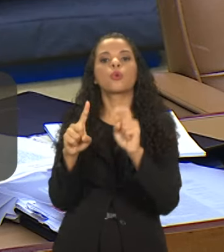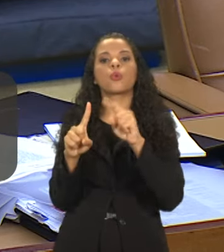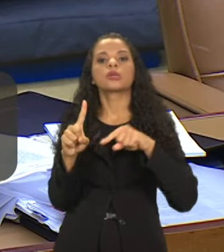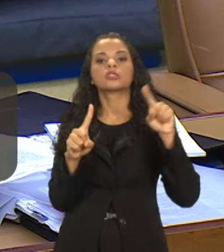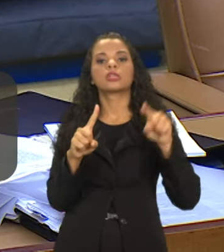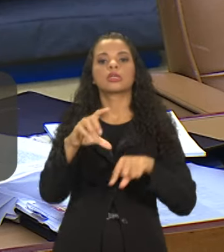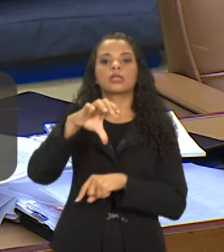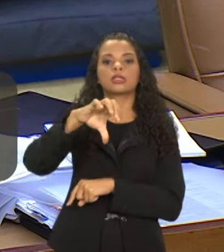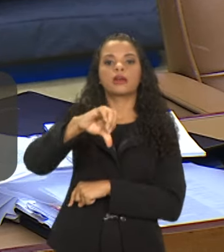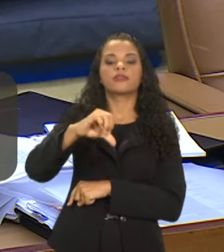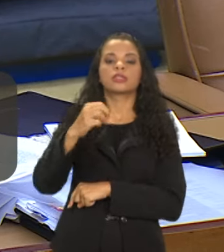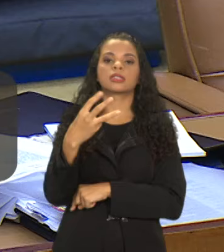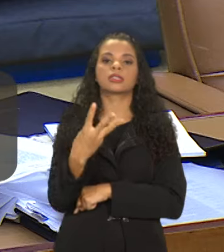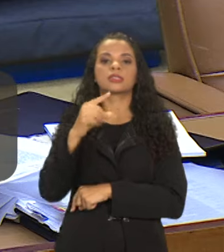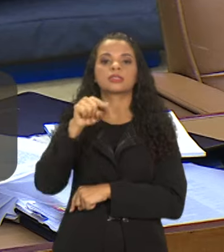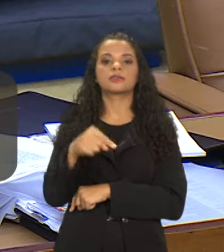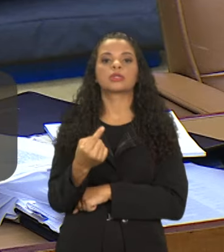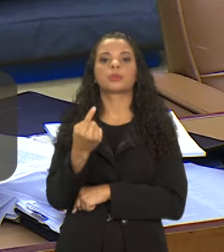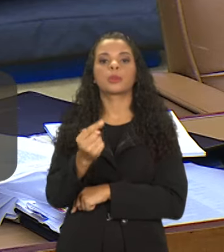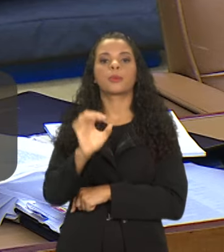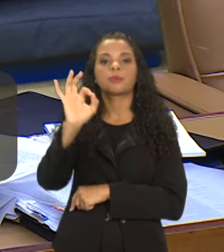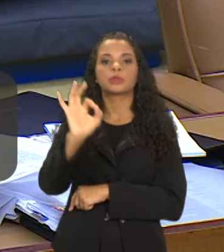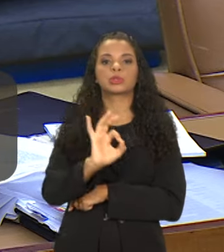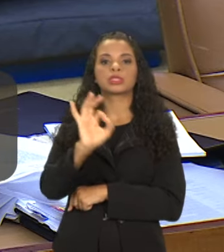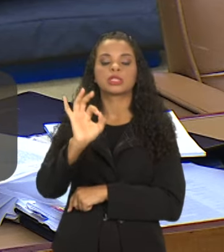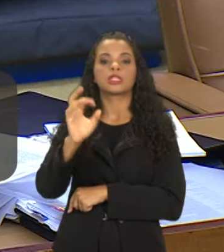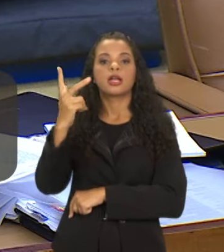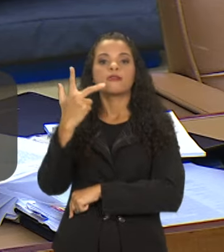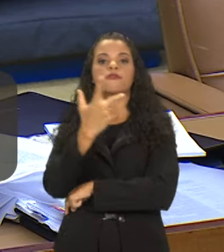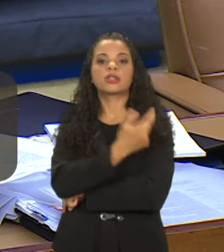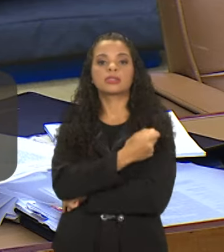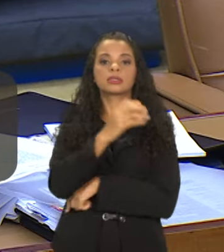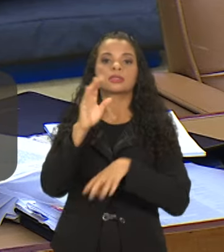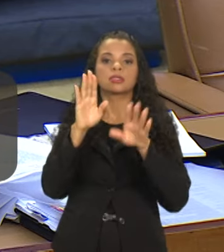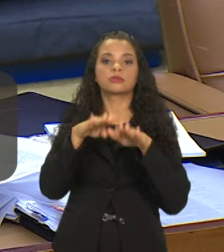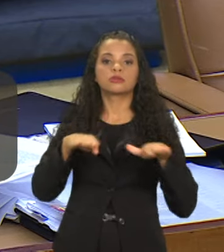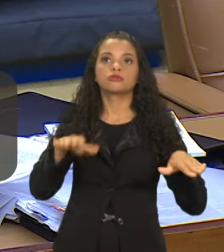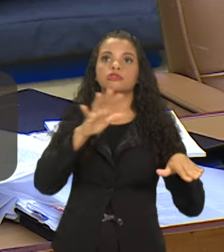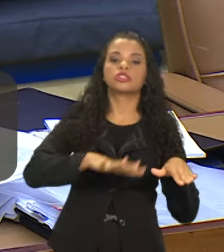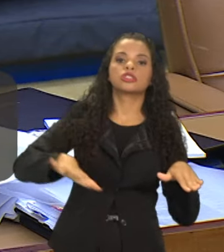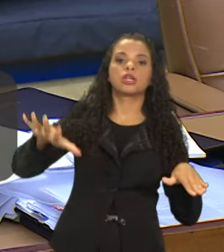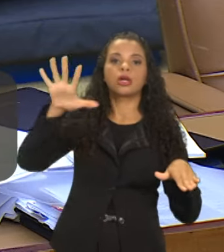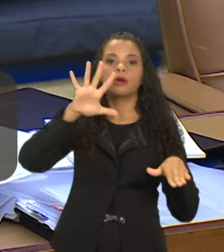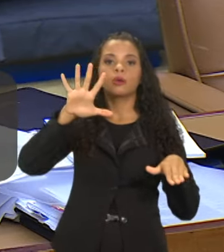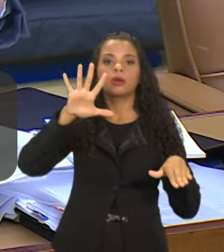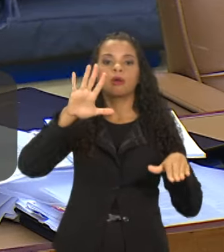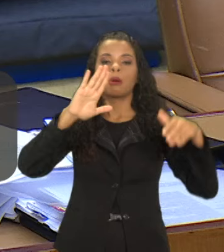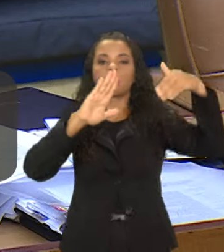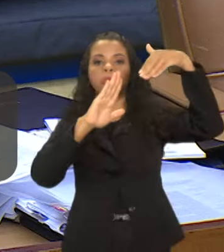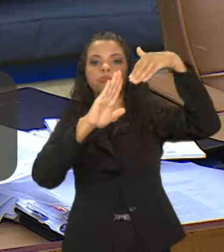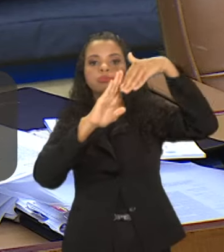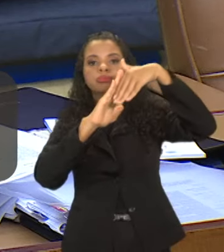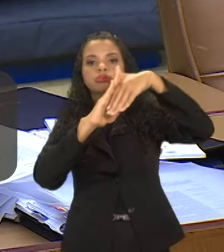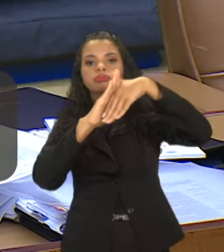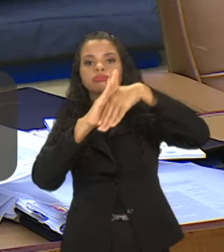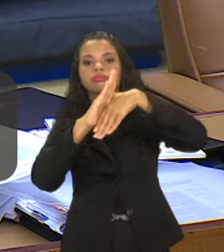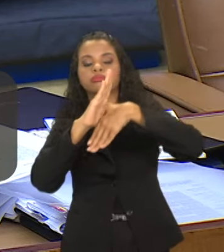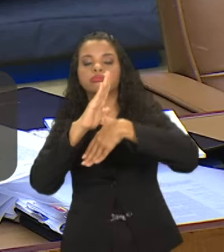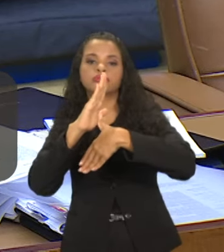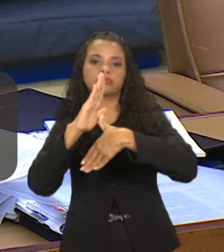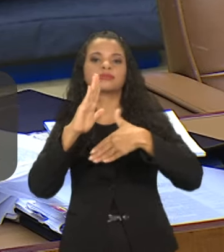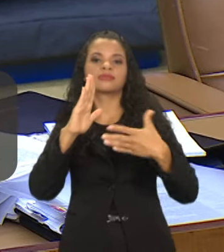93,1% de vacinação geral infantil, caiu depois da pandemia, caiu depois